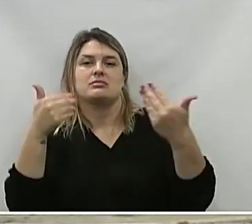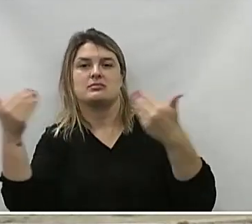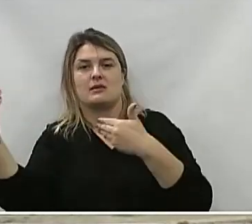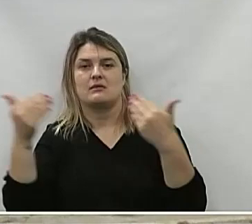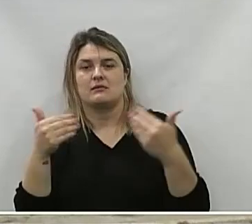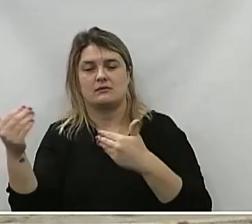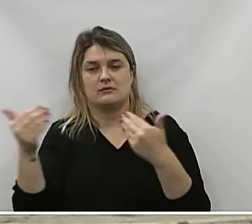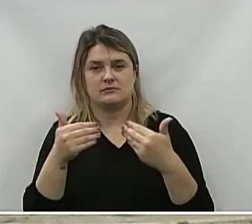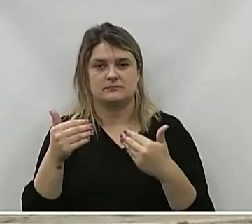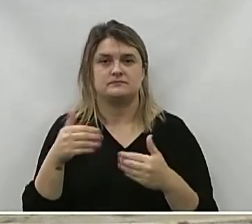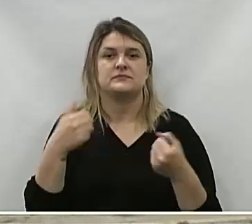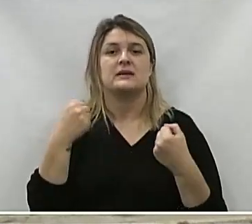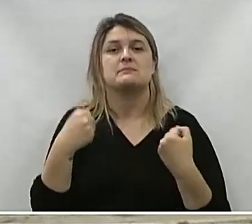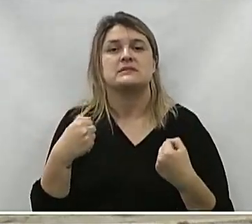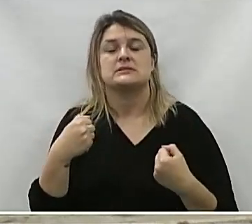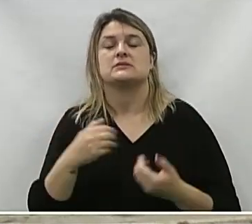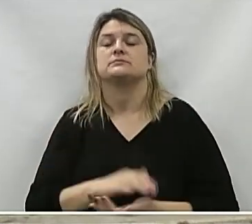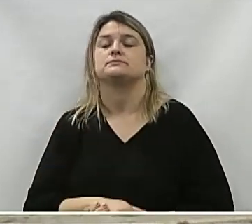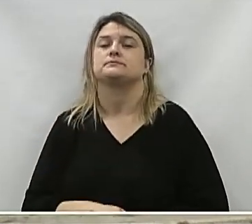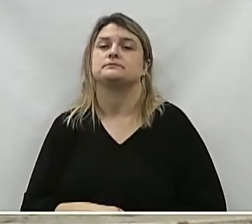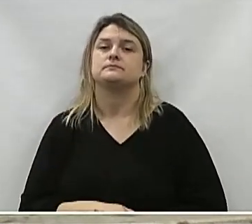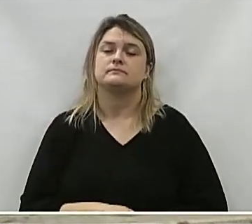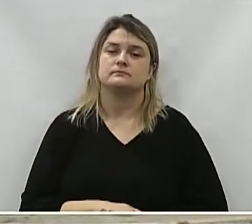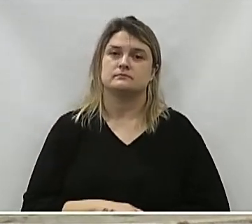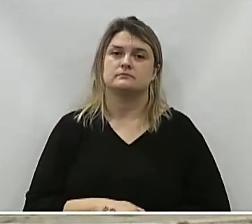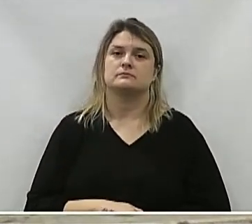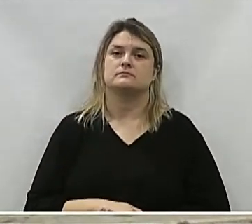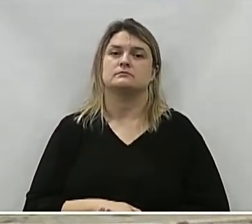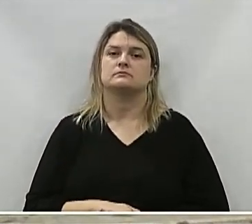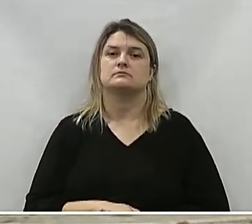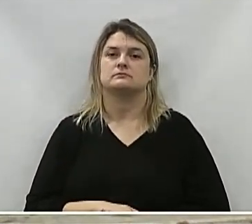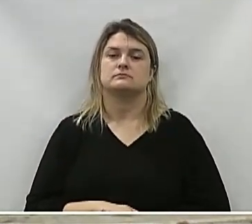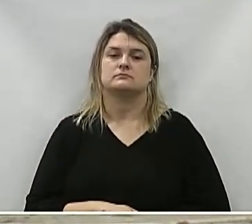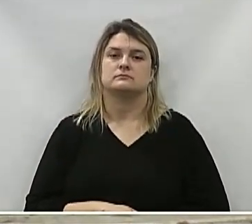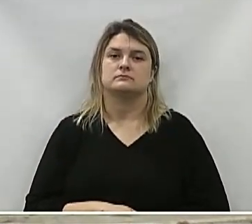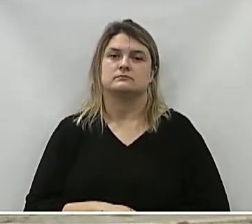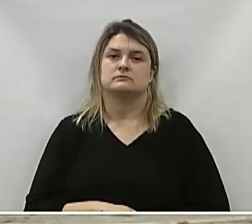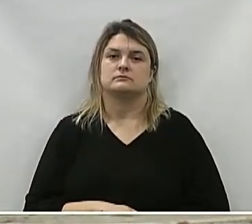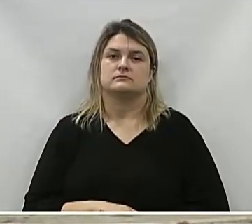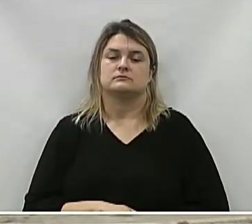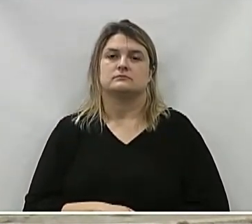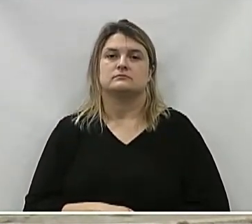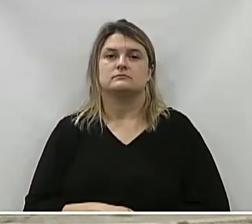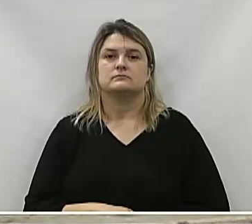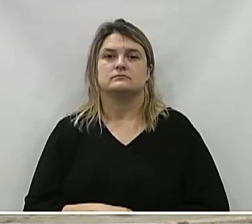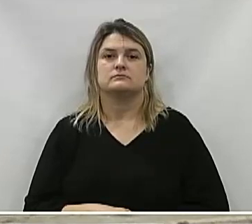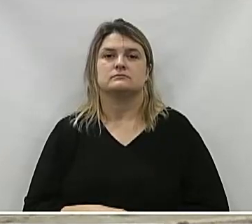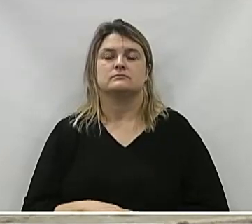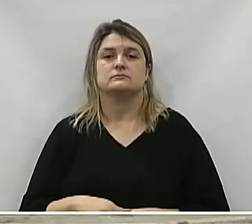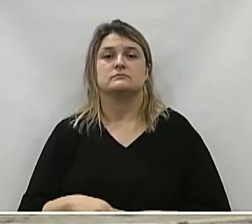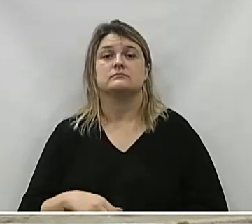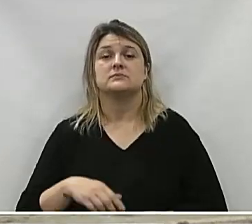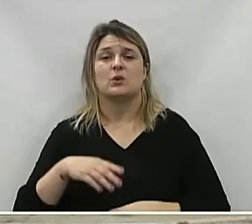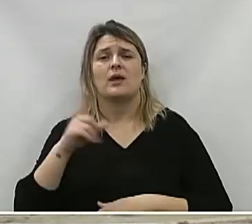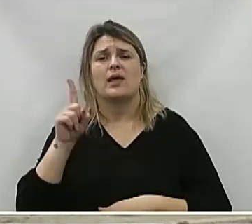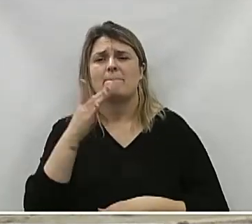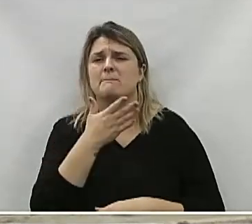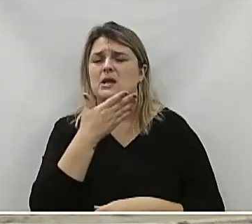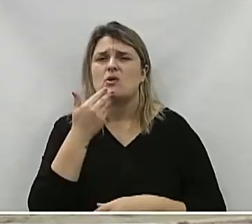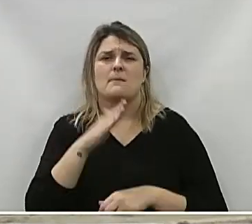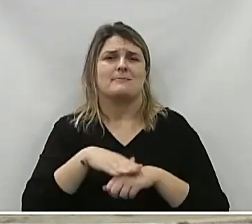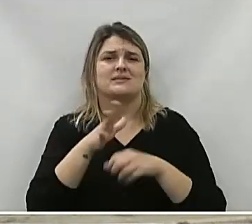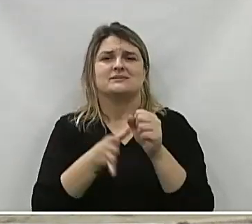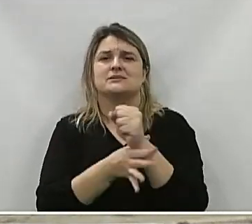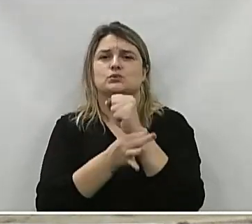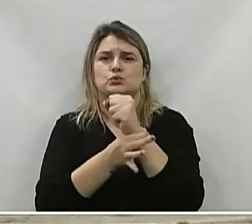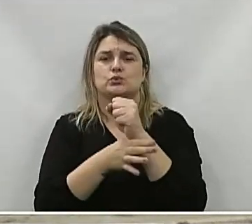que precisam acessar tanto o Cras como o Cras eh isso além de dar segur